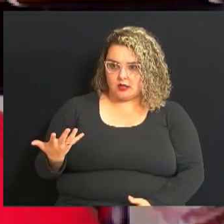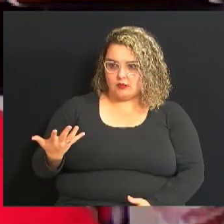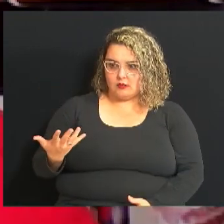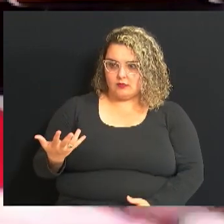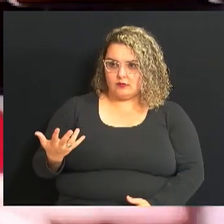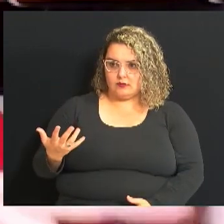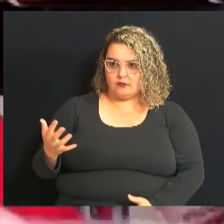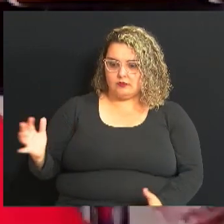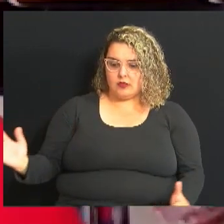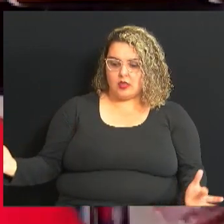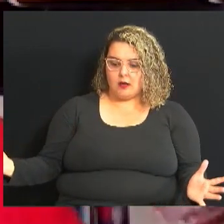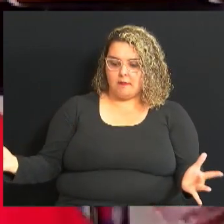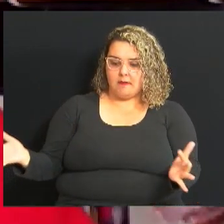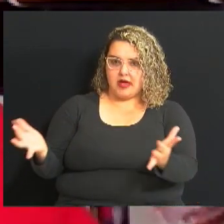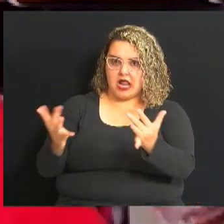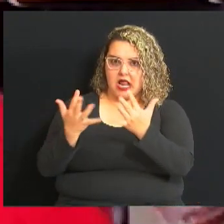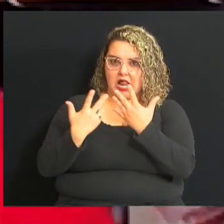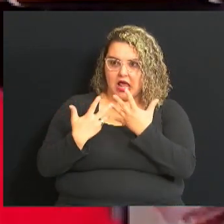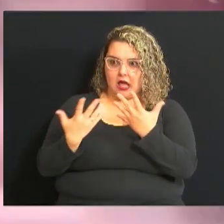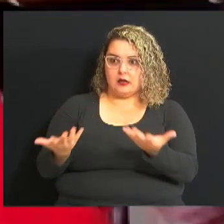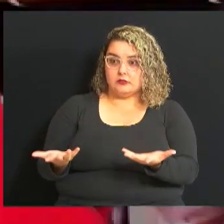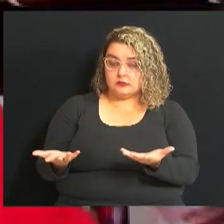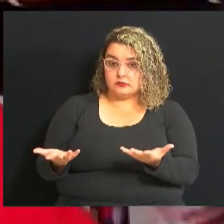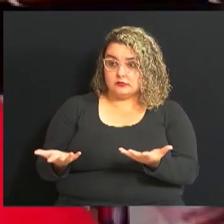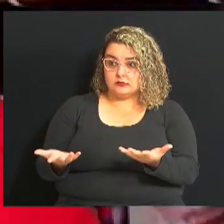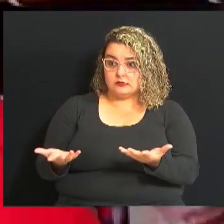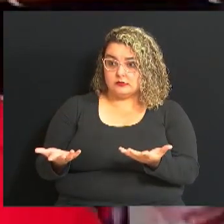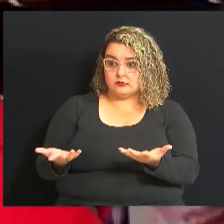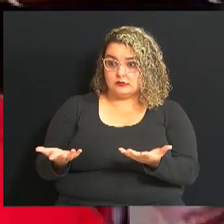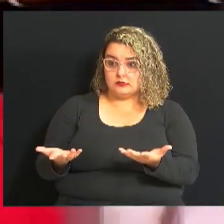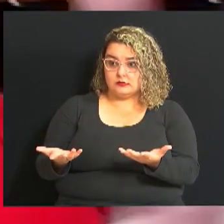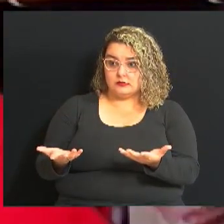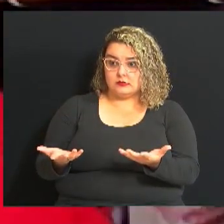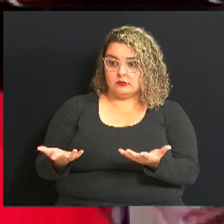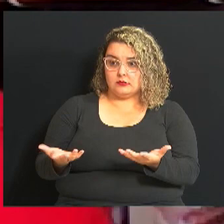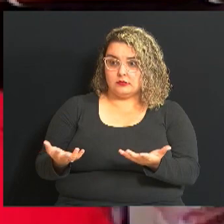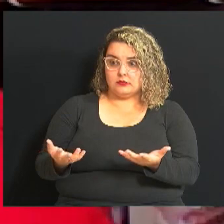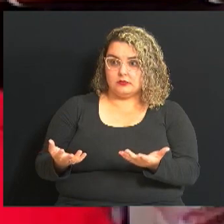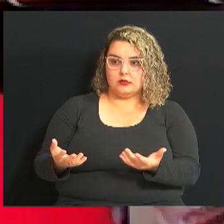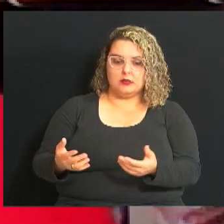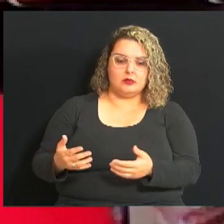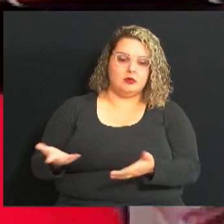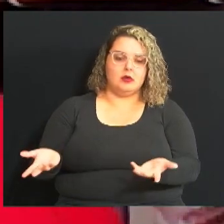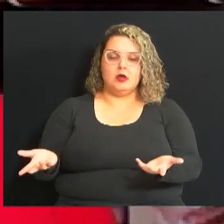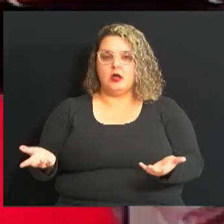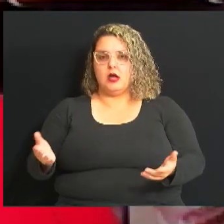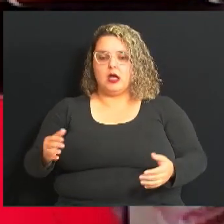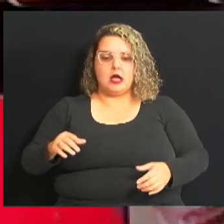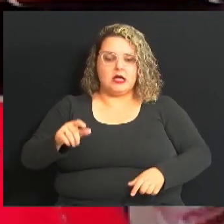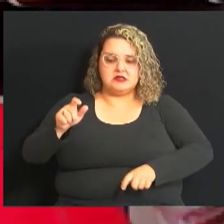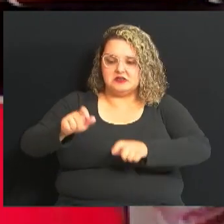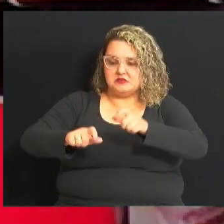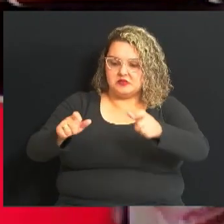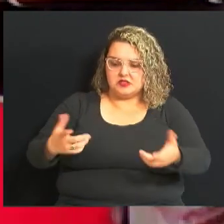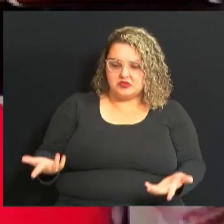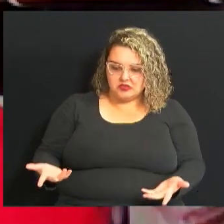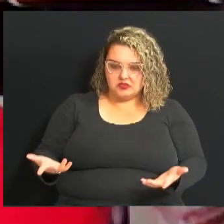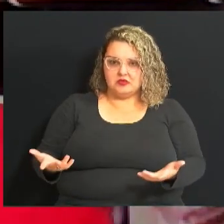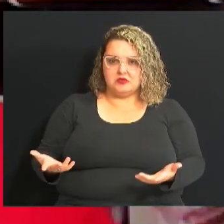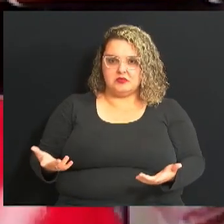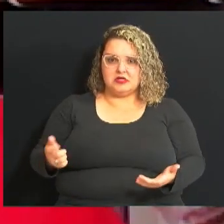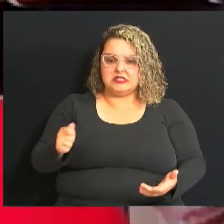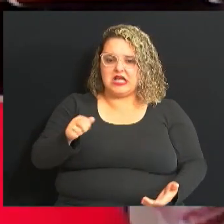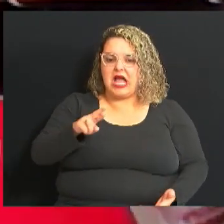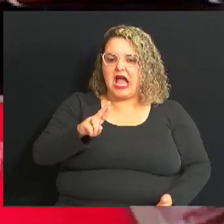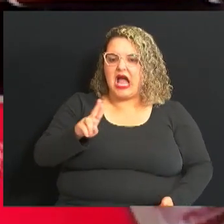invadido por os arruaceiros que estão trancando estrada, o ônibus